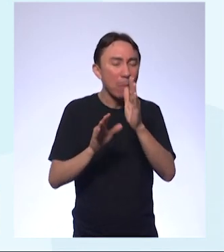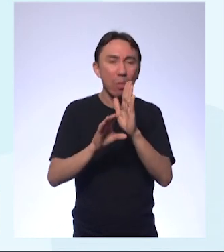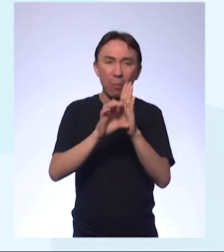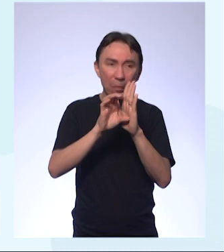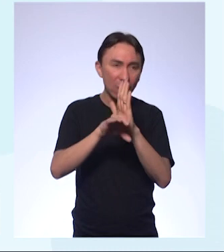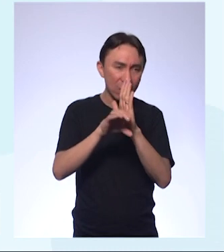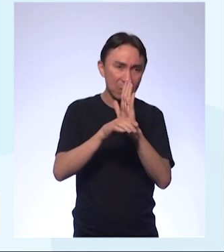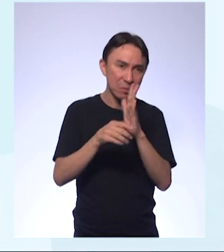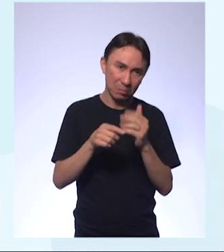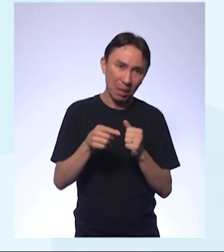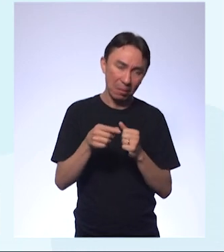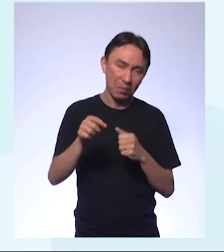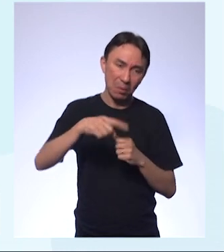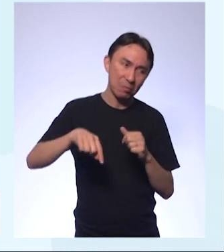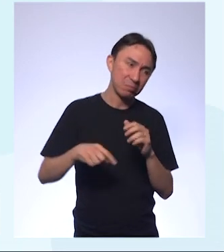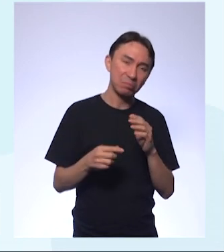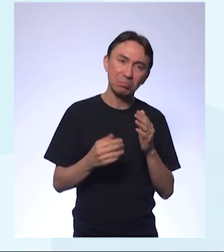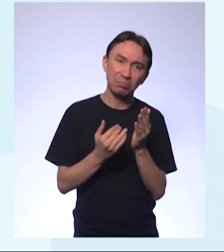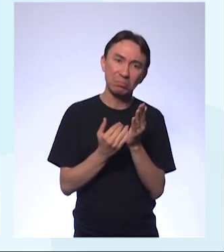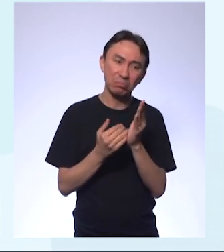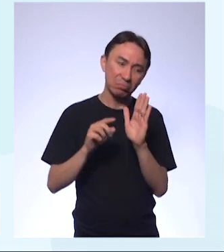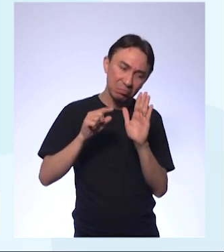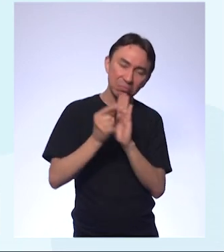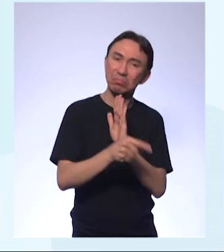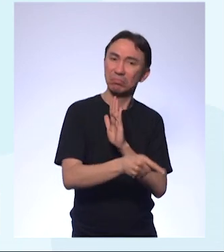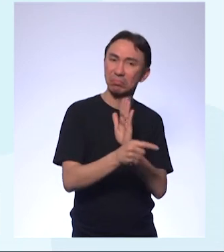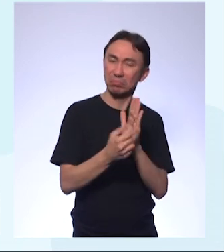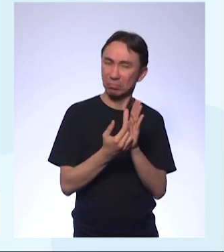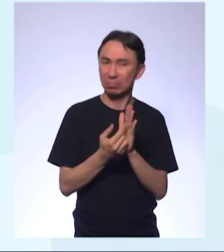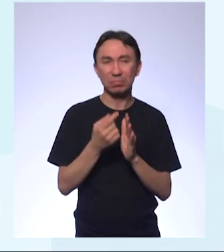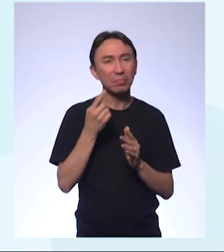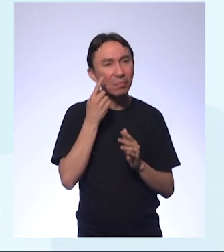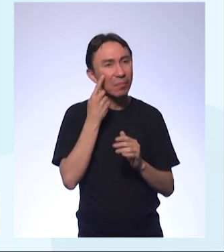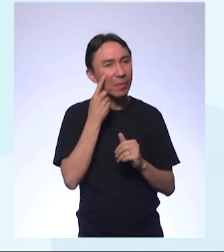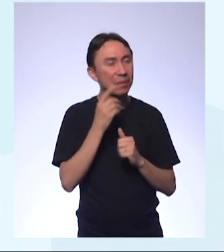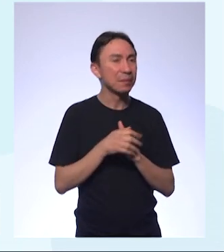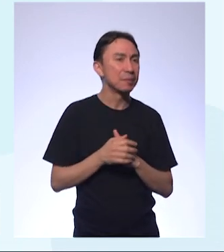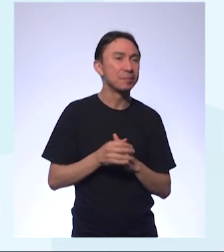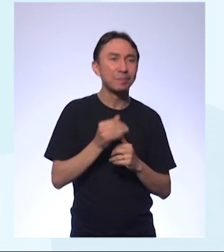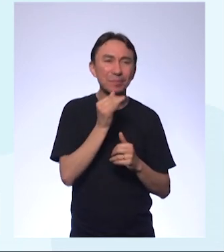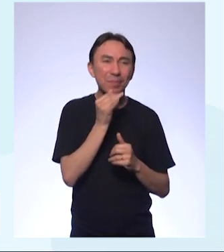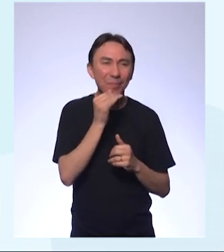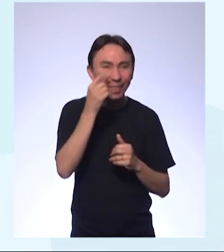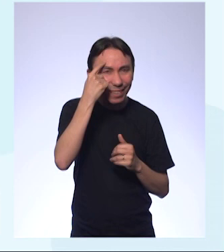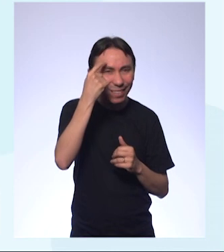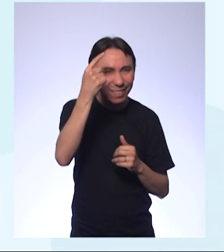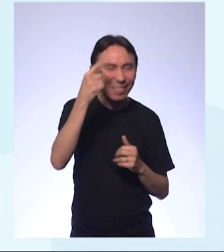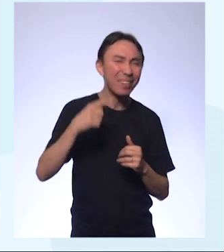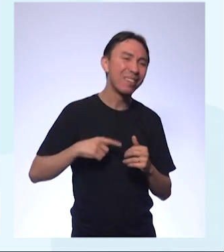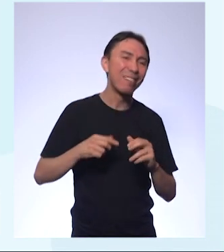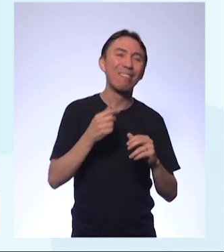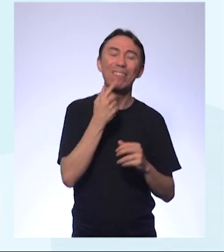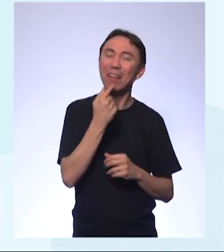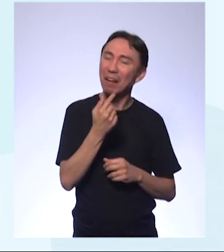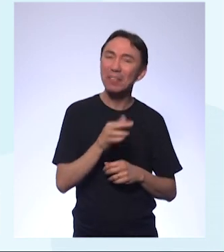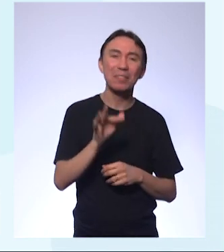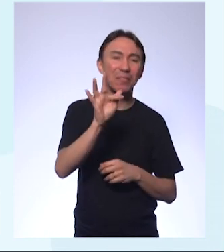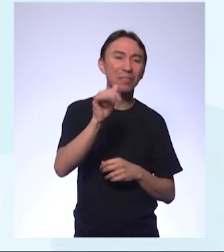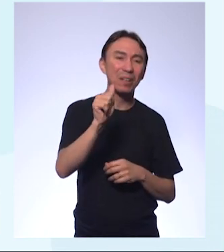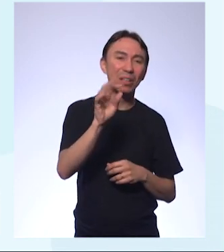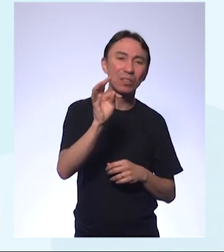na temática. Então, quando a gente comenta lá na aula sobre Mendel, né, a gente fala sobre fatores,